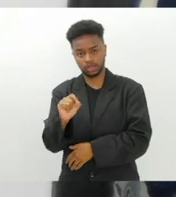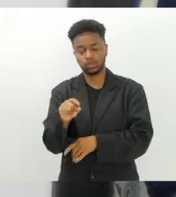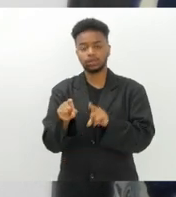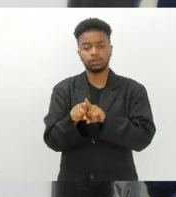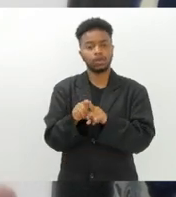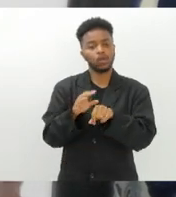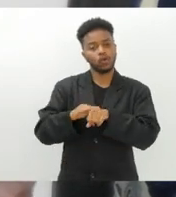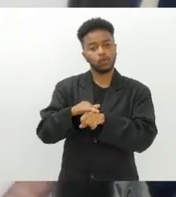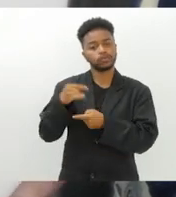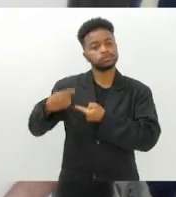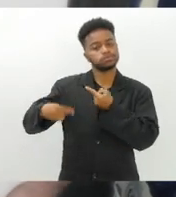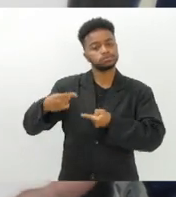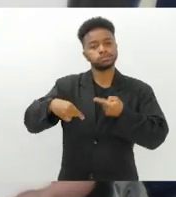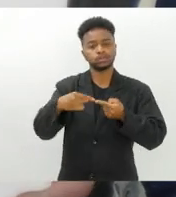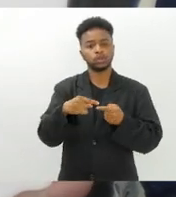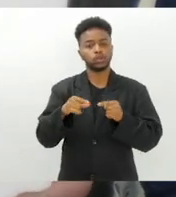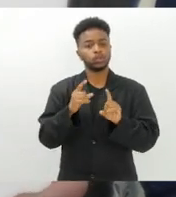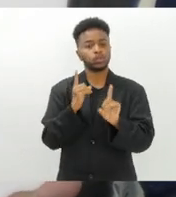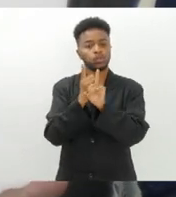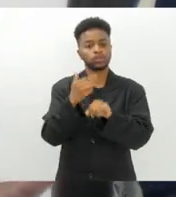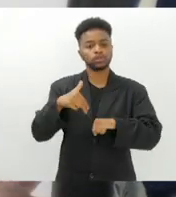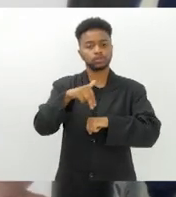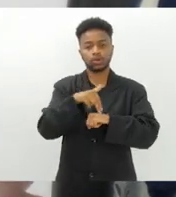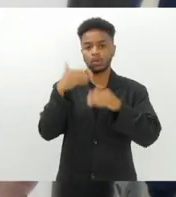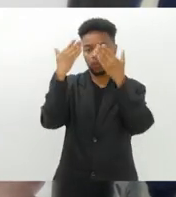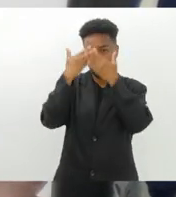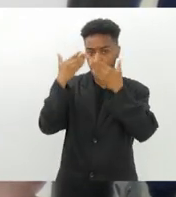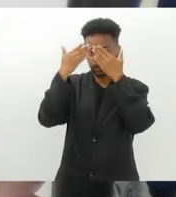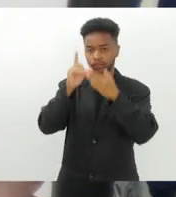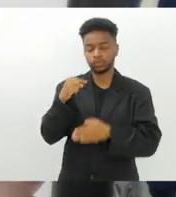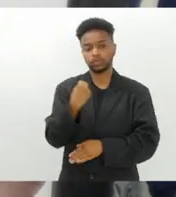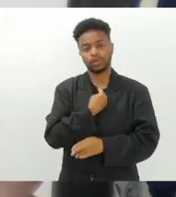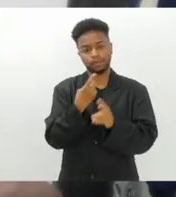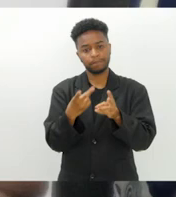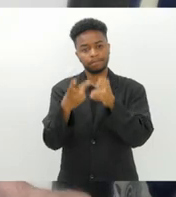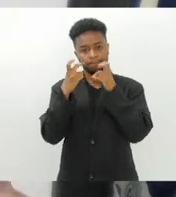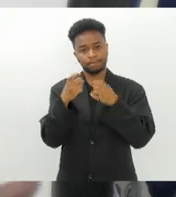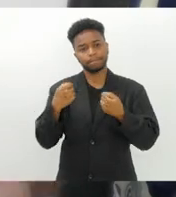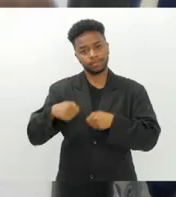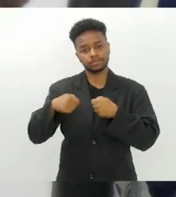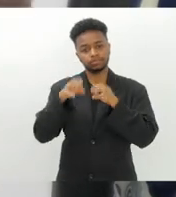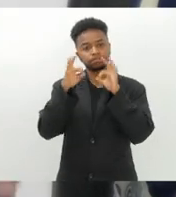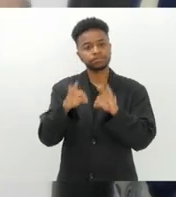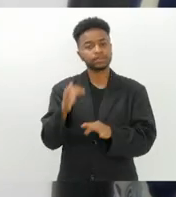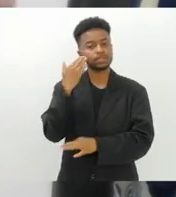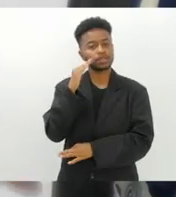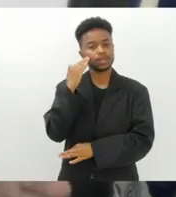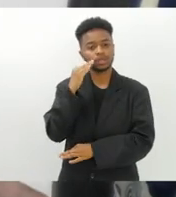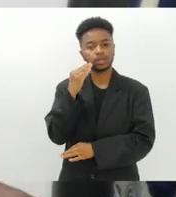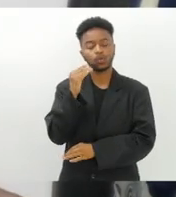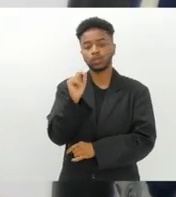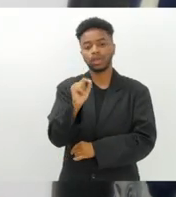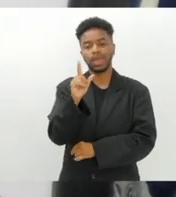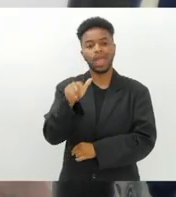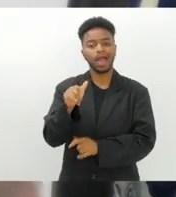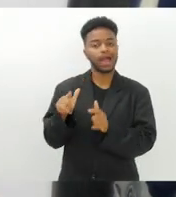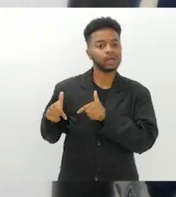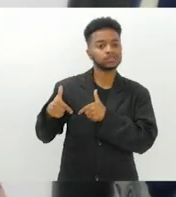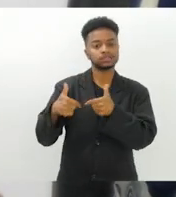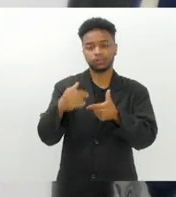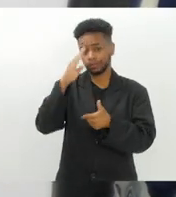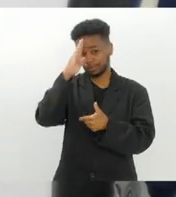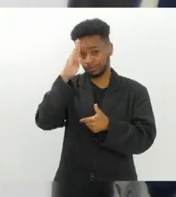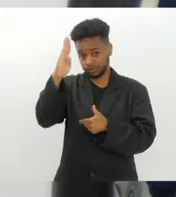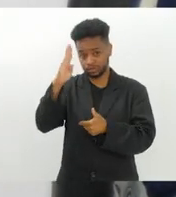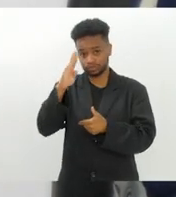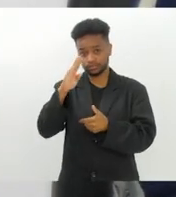durante o Encontro Nacional da Umbanda, a gente viu a necessidade de entender como ação prioritária nas